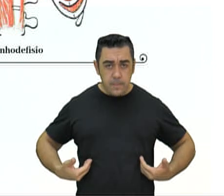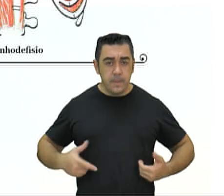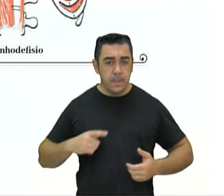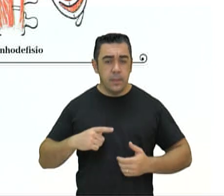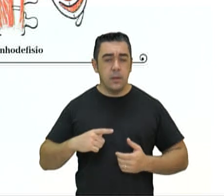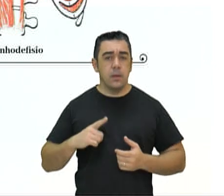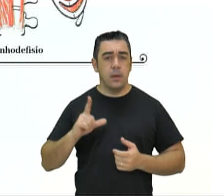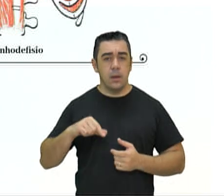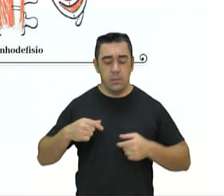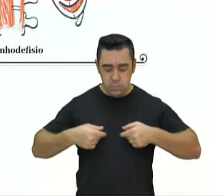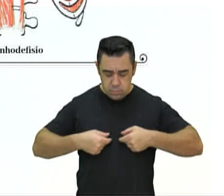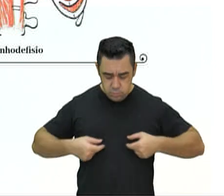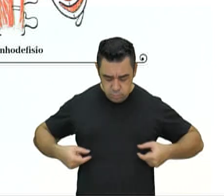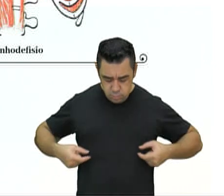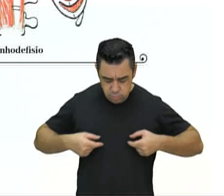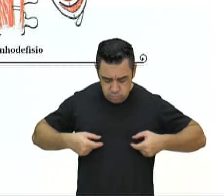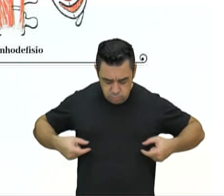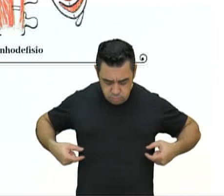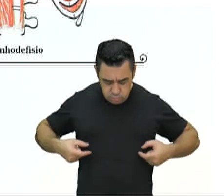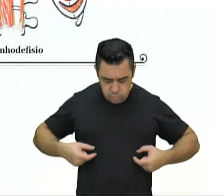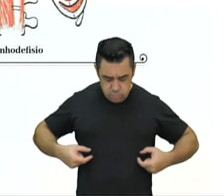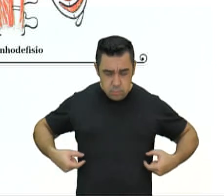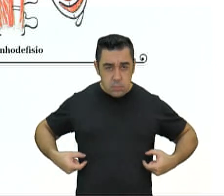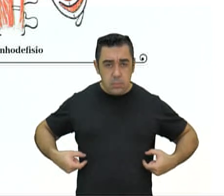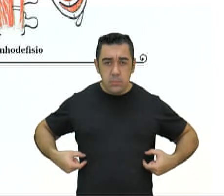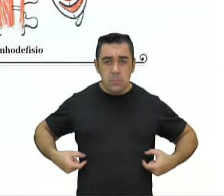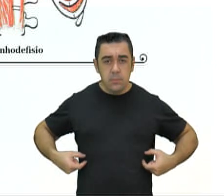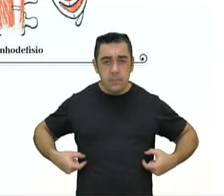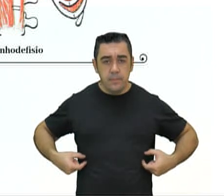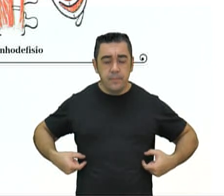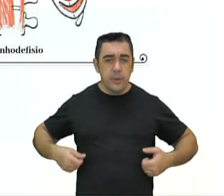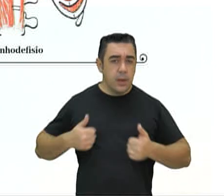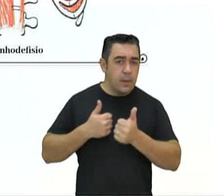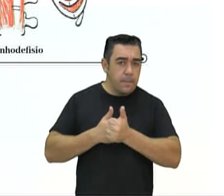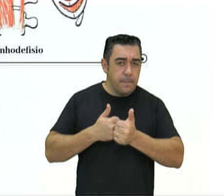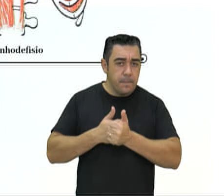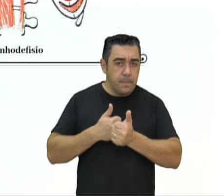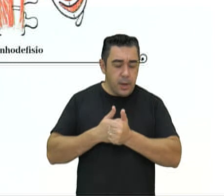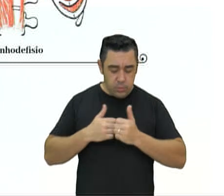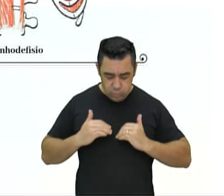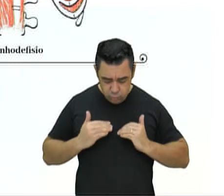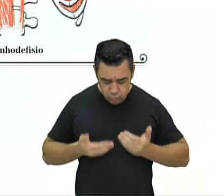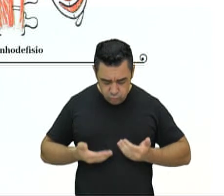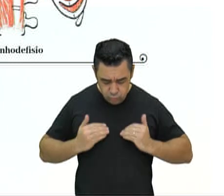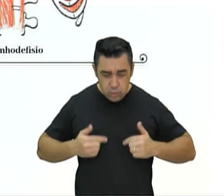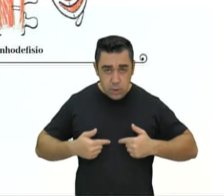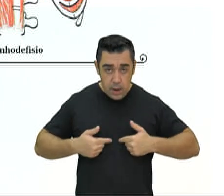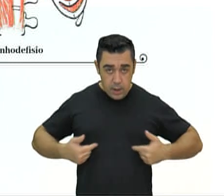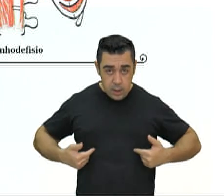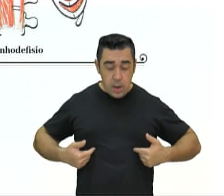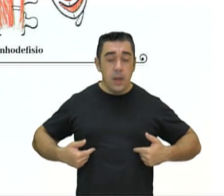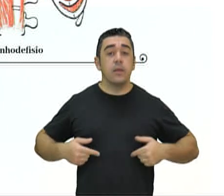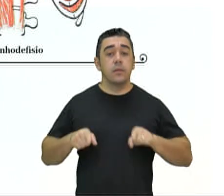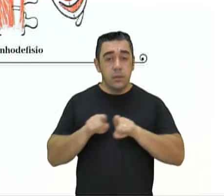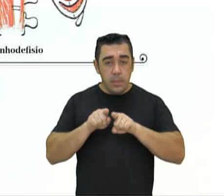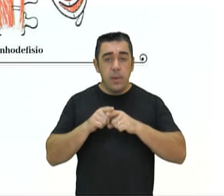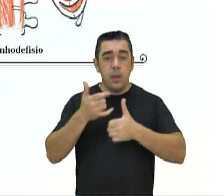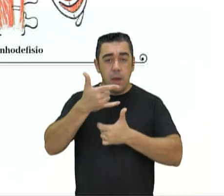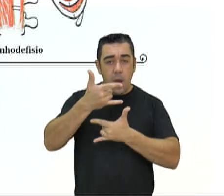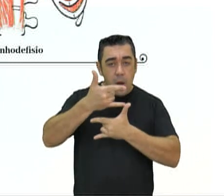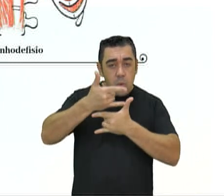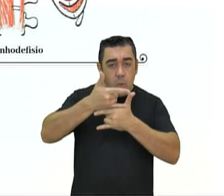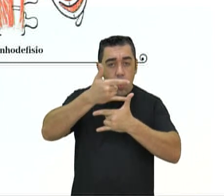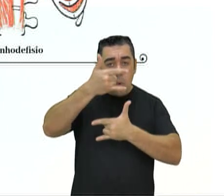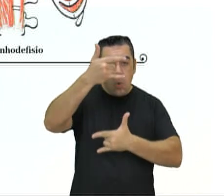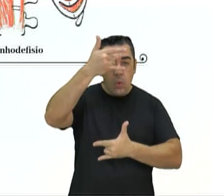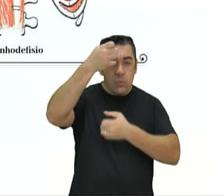processo chifoides, corpos vertebrais das vértebras lombares. Então, ele liga a coluna, ele é ligado da coluna